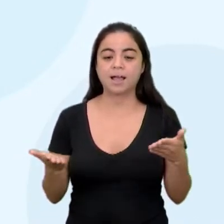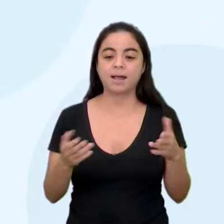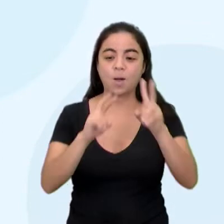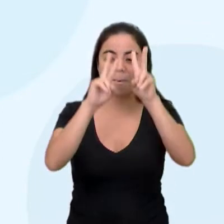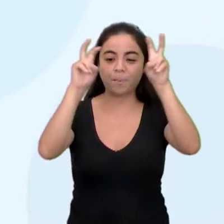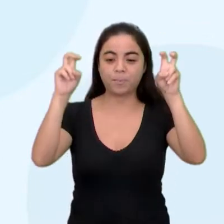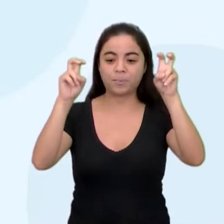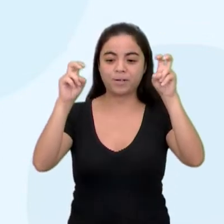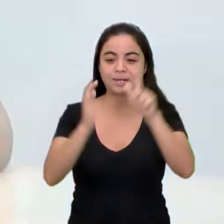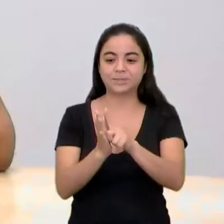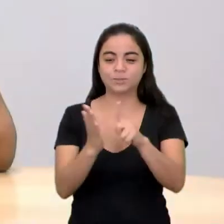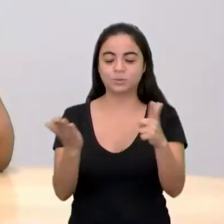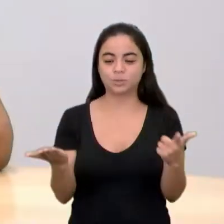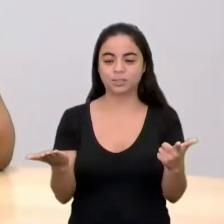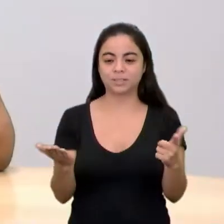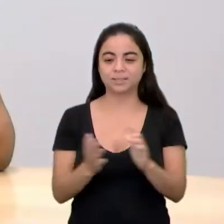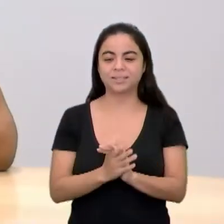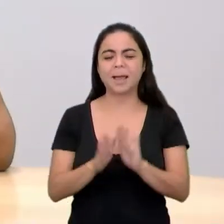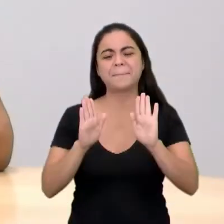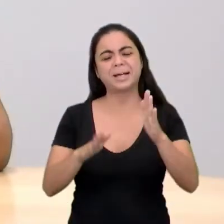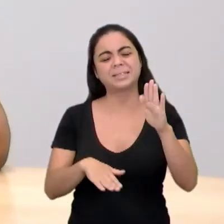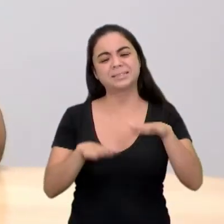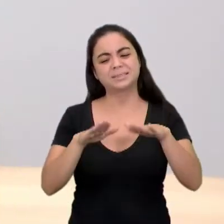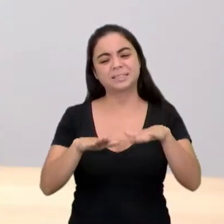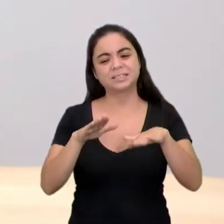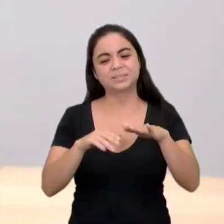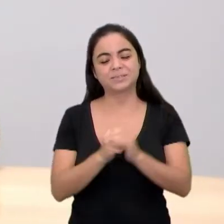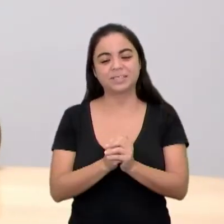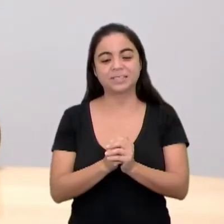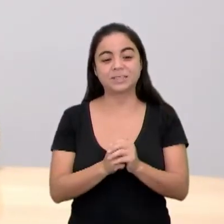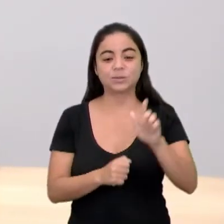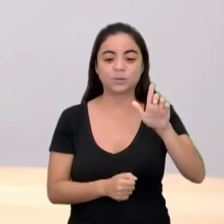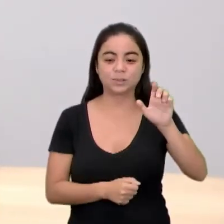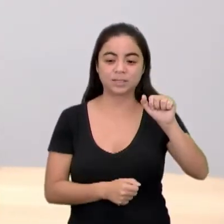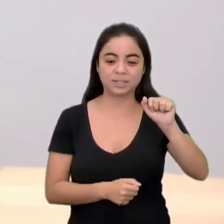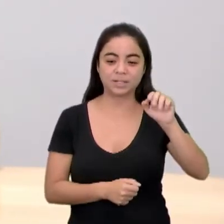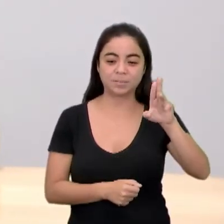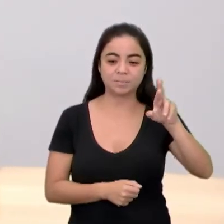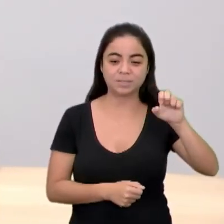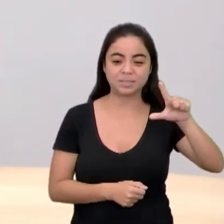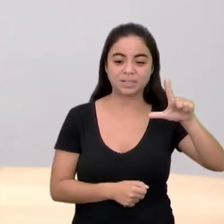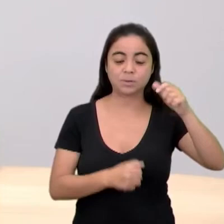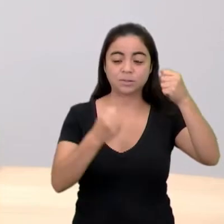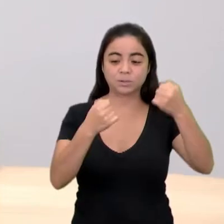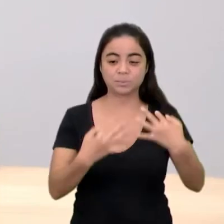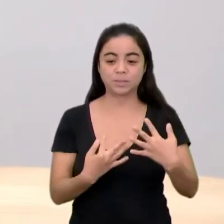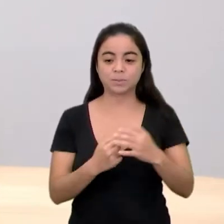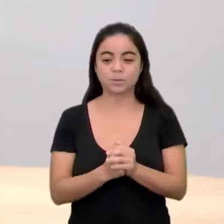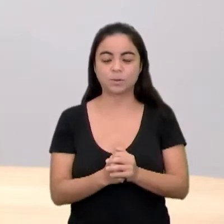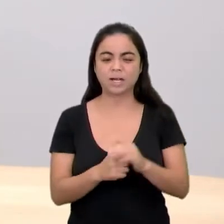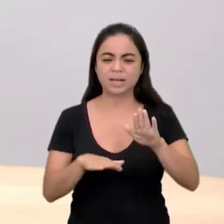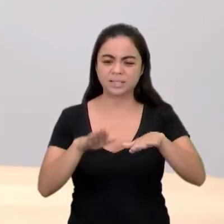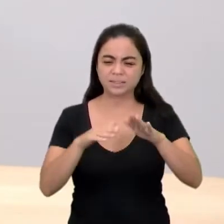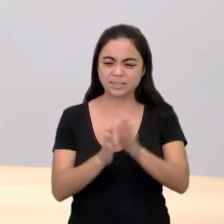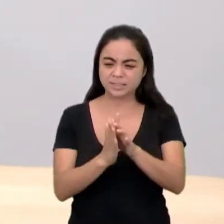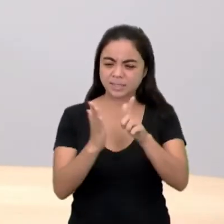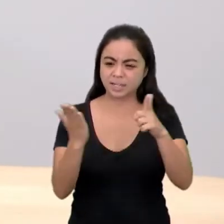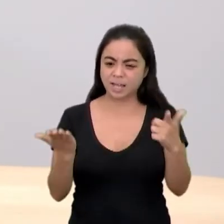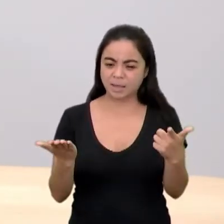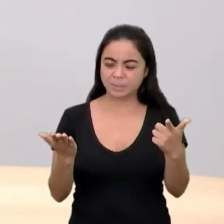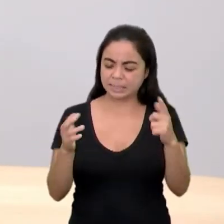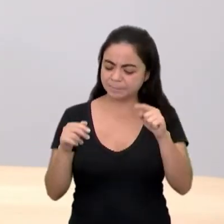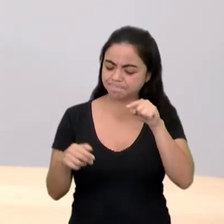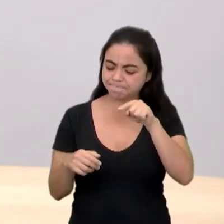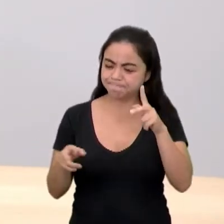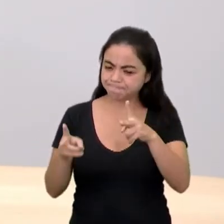nos jornais. Mas de repente, como o próprio Gabriel falou, você abre o jornal e alguma coisa te chama mais atenção. E